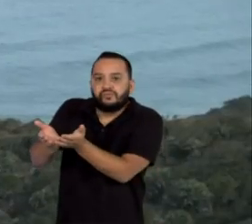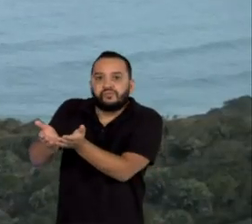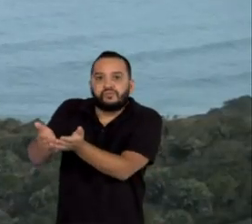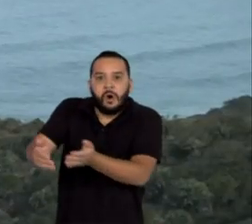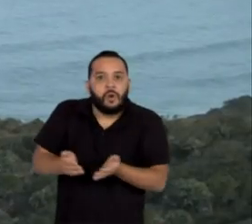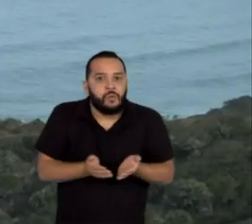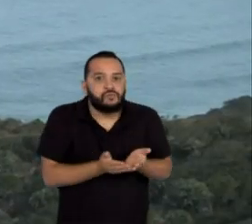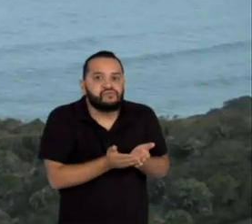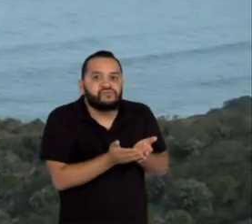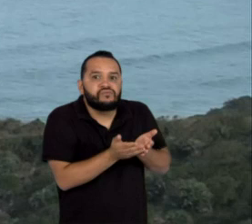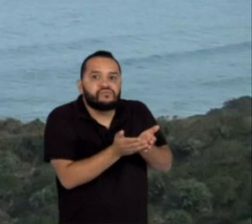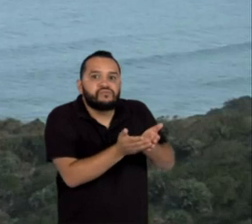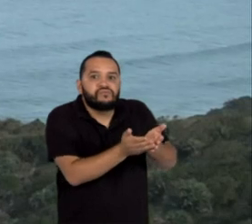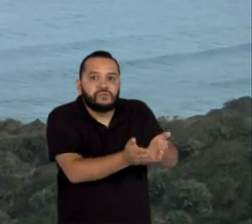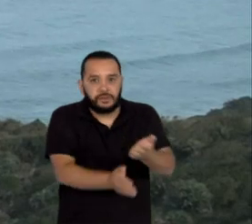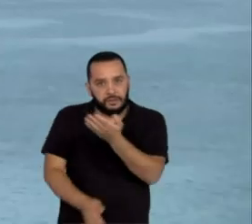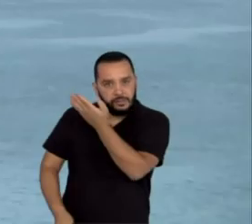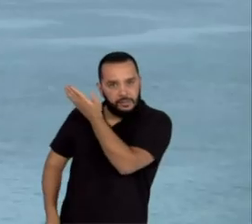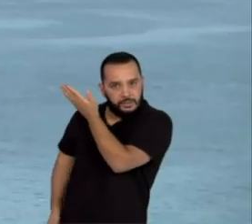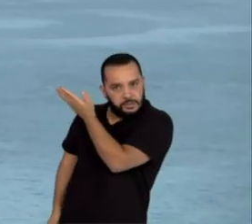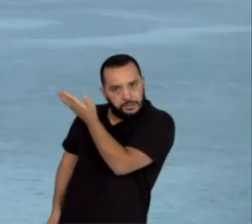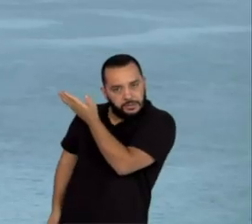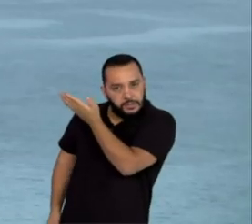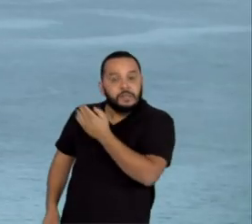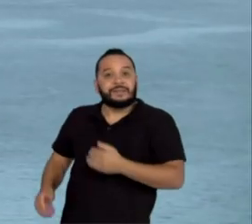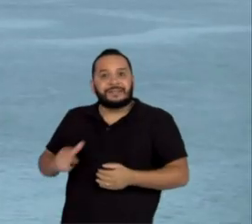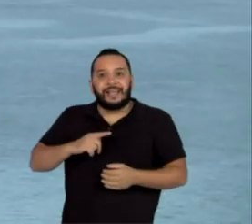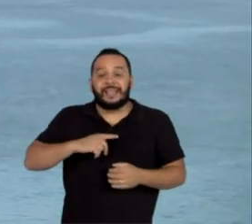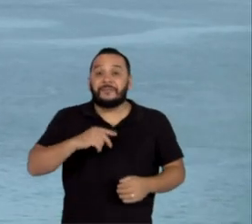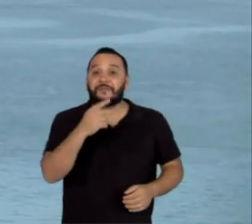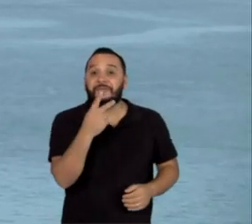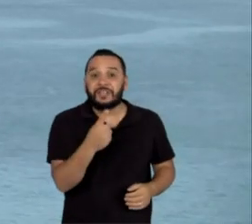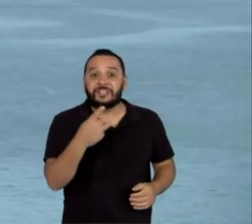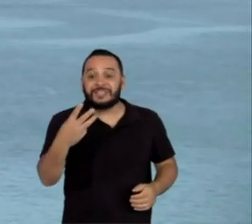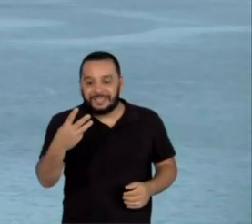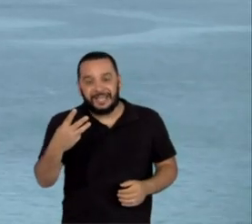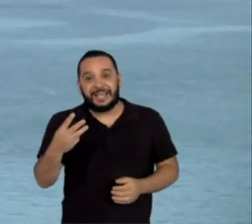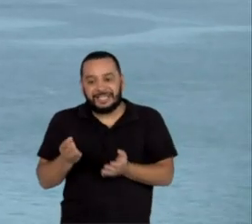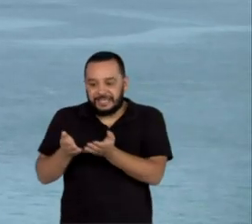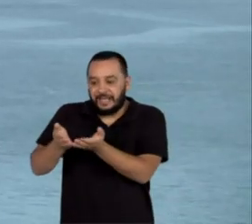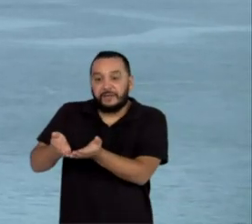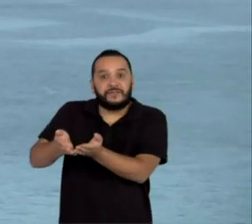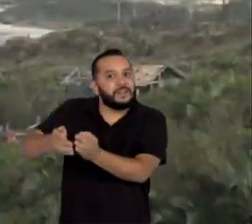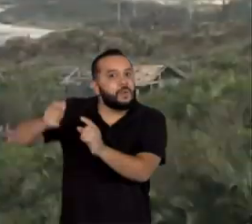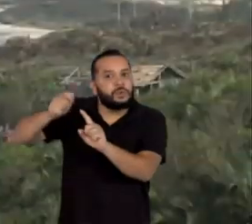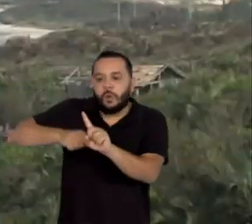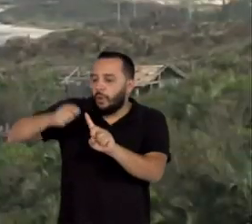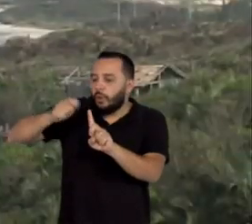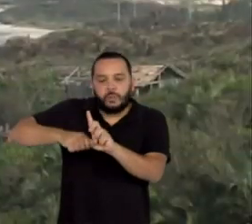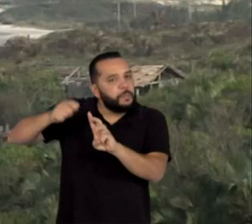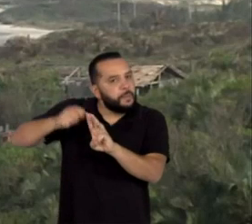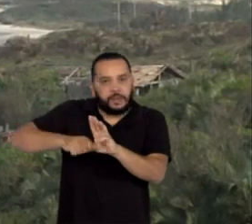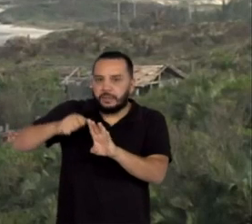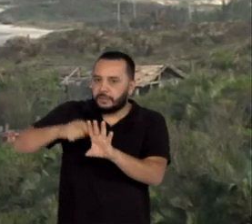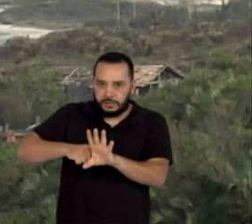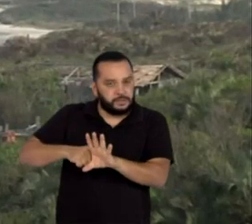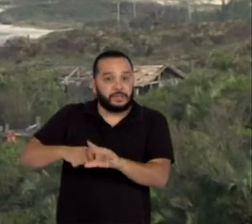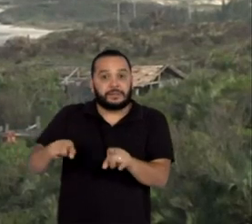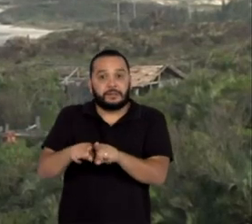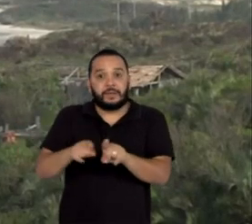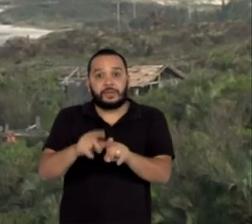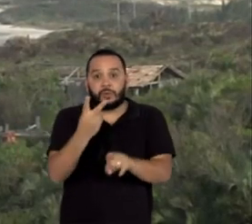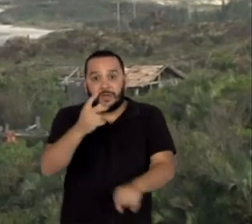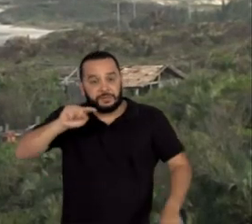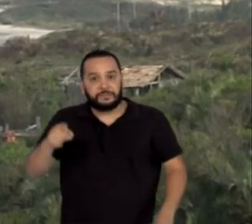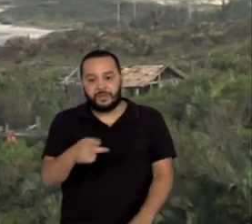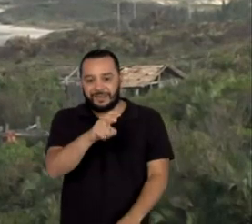embarcações. É aqui no porto de Imbituba que são recebidos 23 navios todos os meses. São também mais de